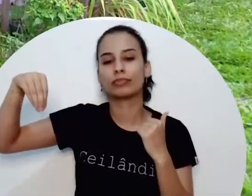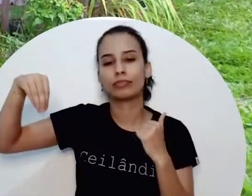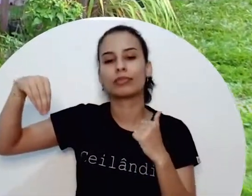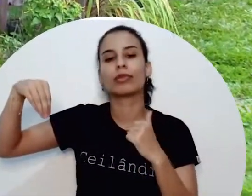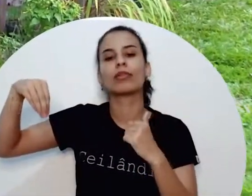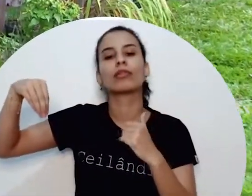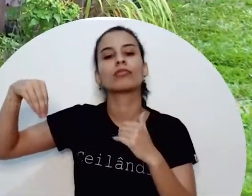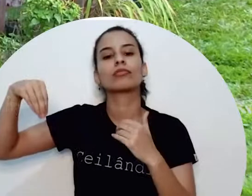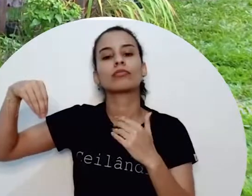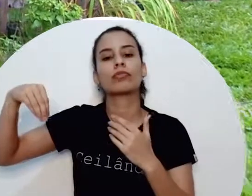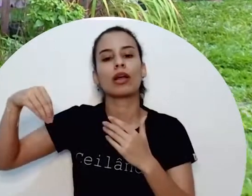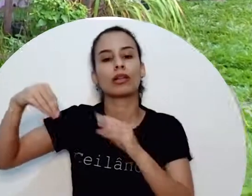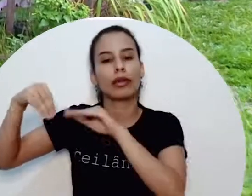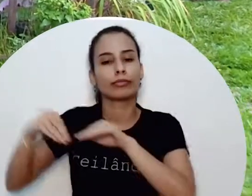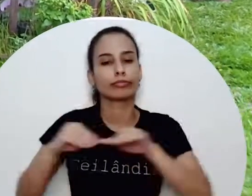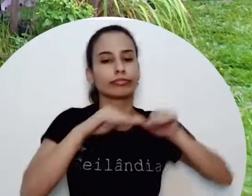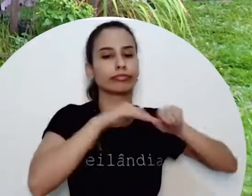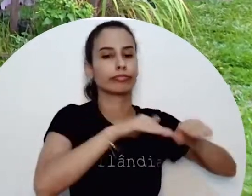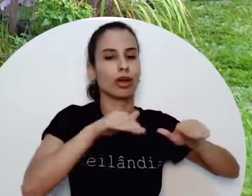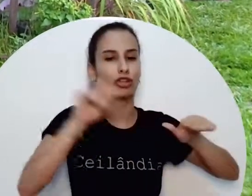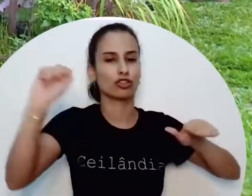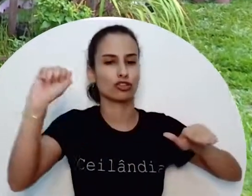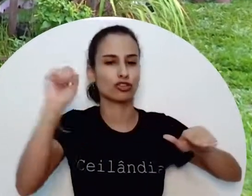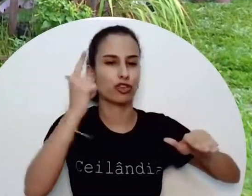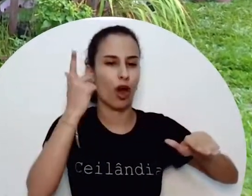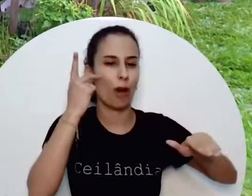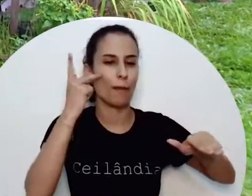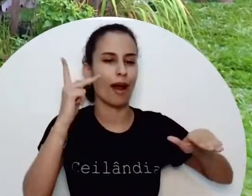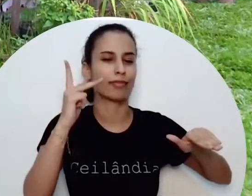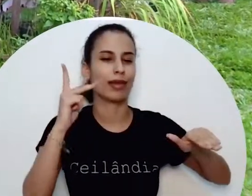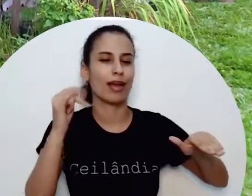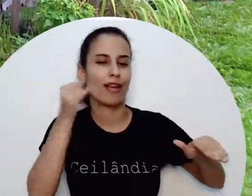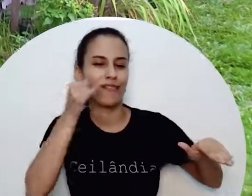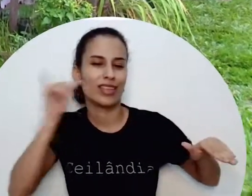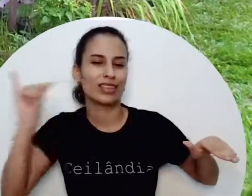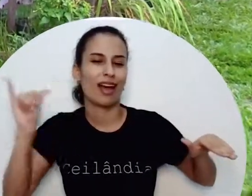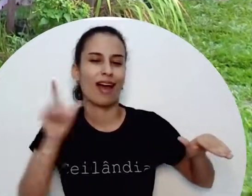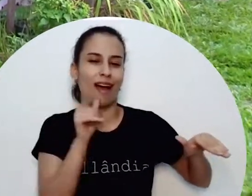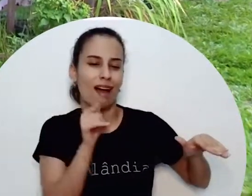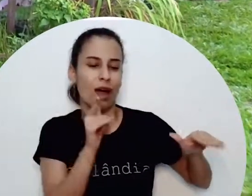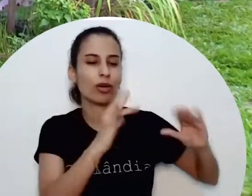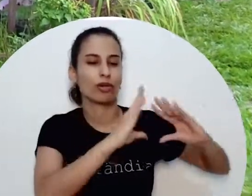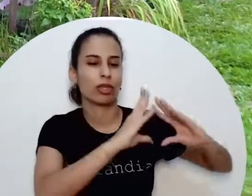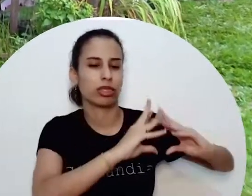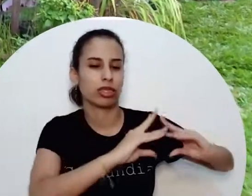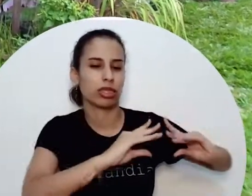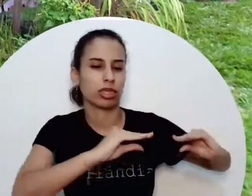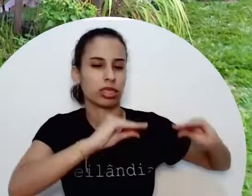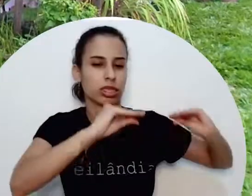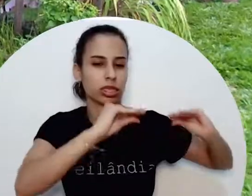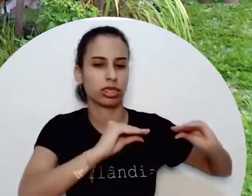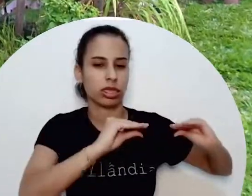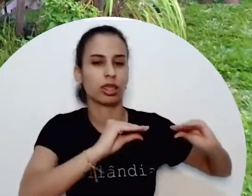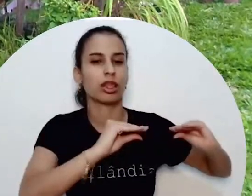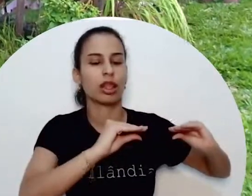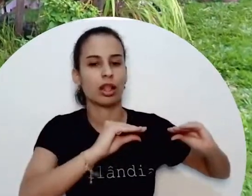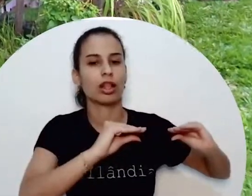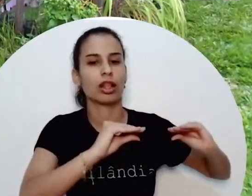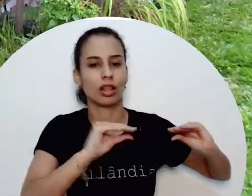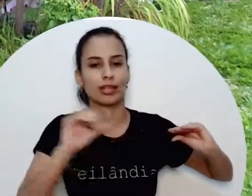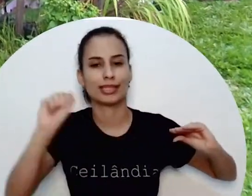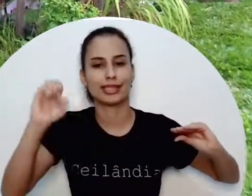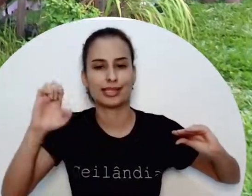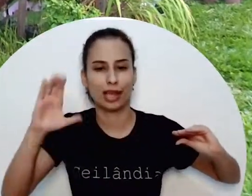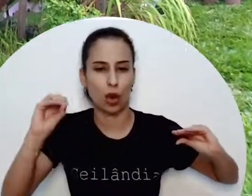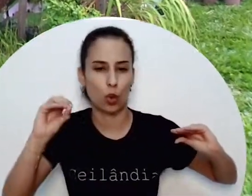as cascas no forno para secar um pouquinho, ou coloca no sol para ficar bem sequinha. Aqui, olha, vocês podem ver que essa aqui já foi passada pelo forno,